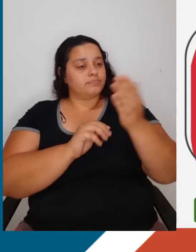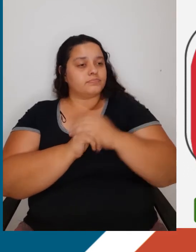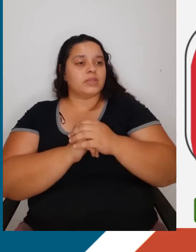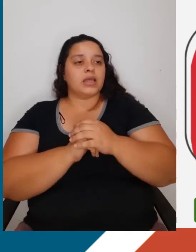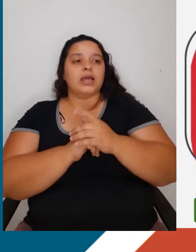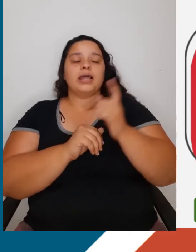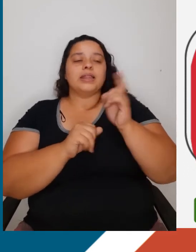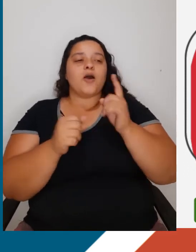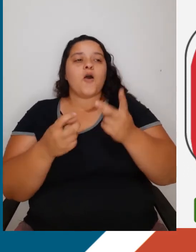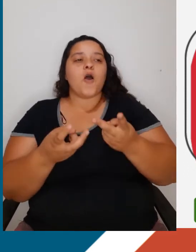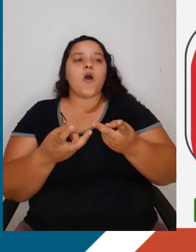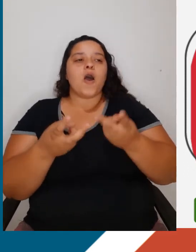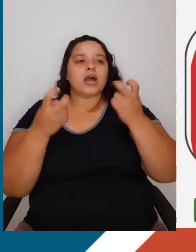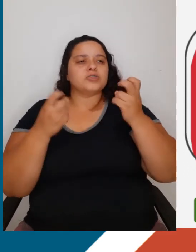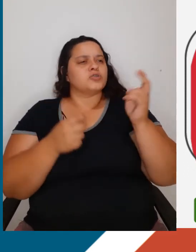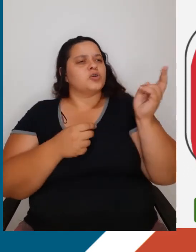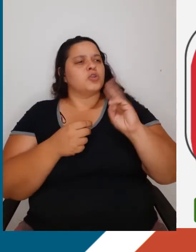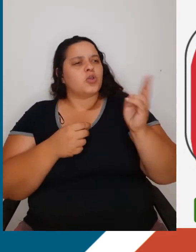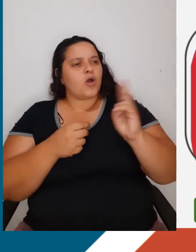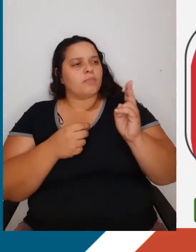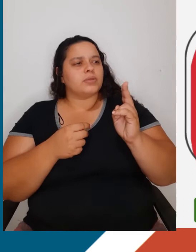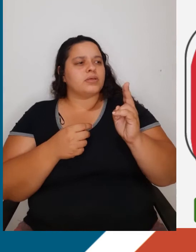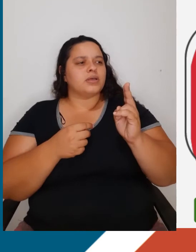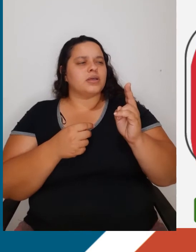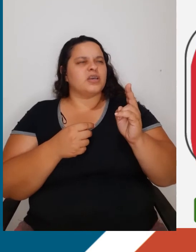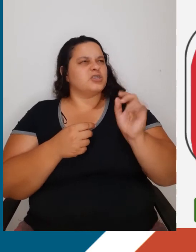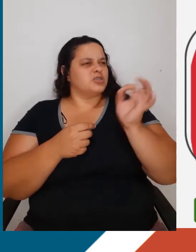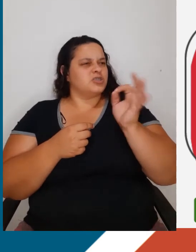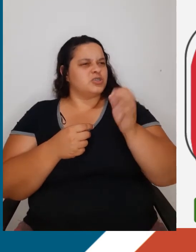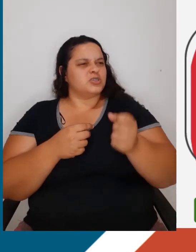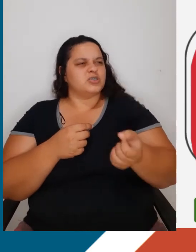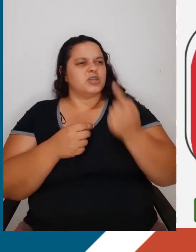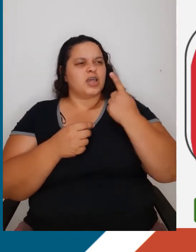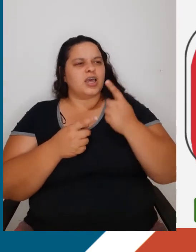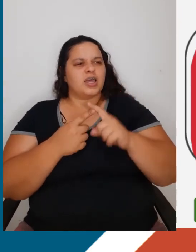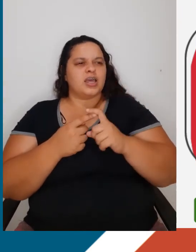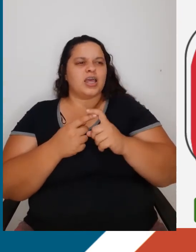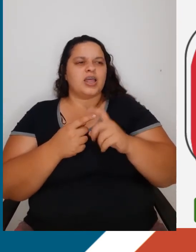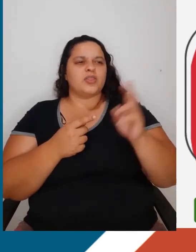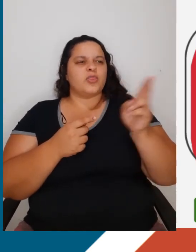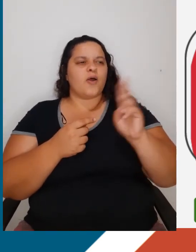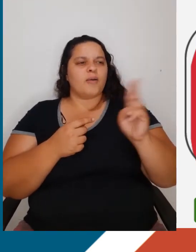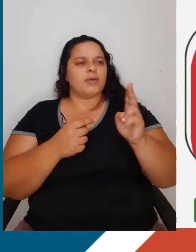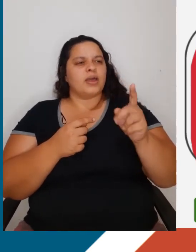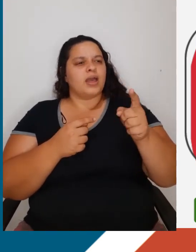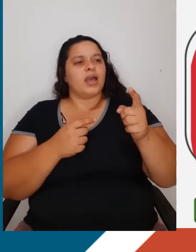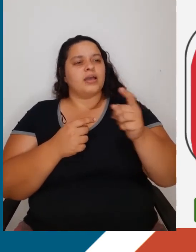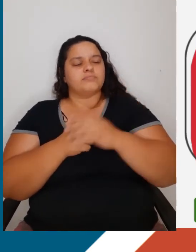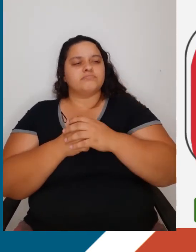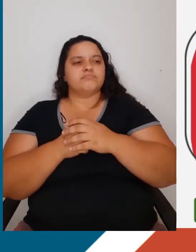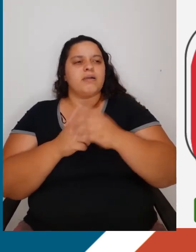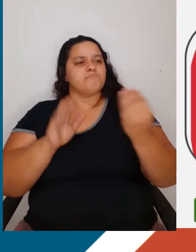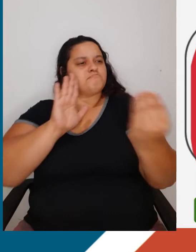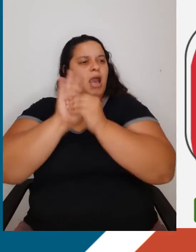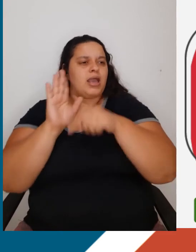olírico não reconhece o próprio nome que está impresso no livro, sentindo uma estranheza ao ver o nome, com que é chamado, impresso neste